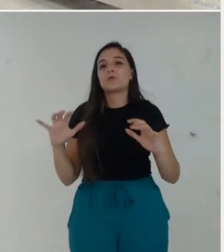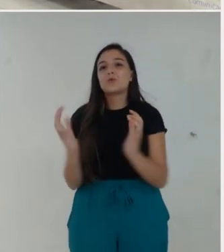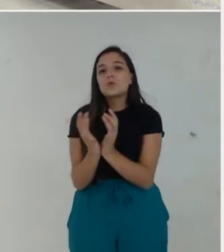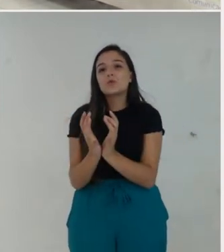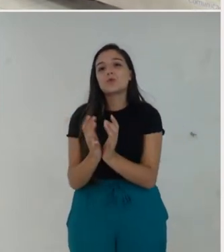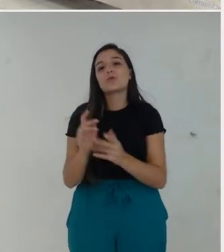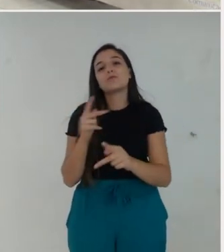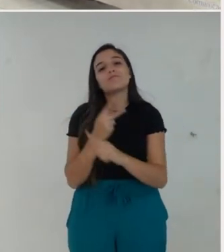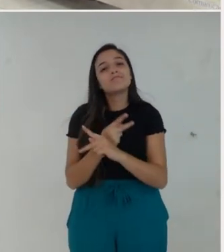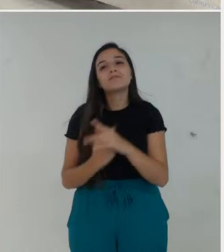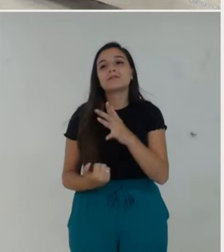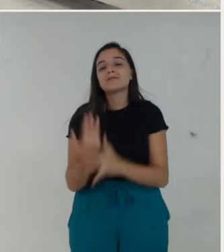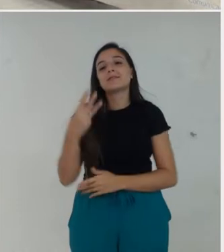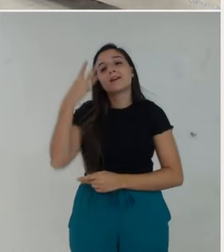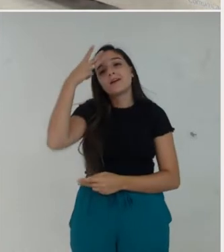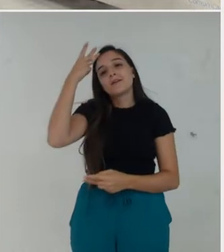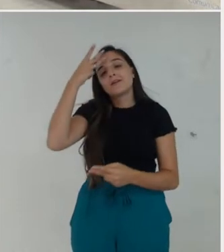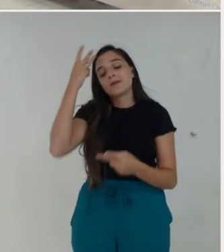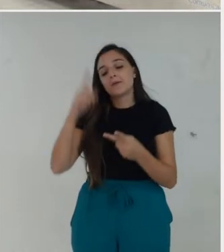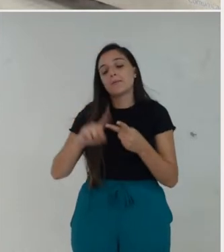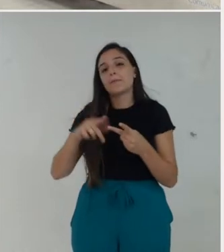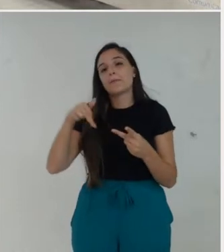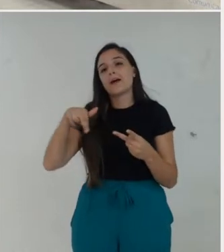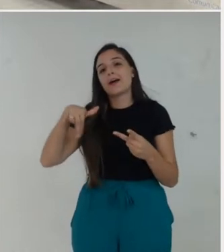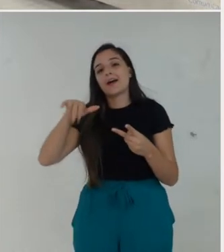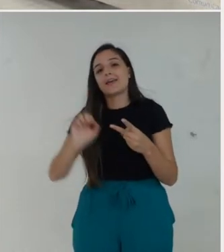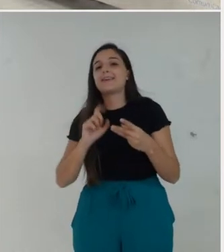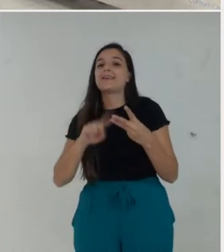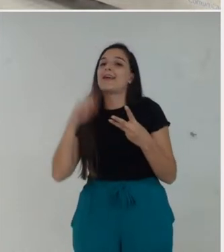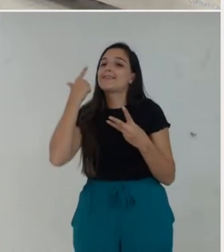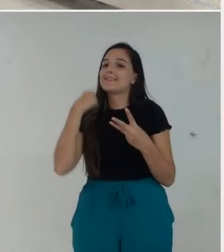Abreget, Walter, Maria, Andréia,